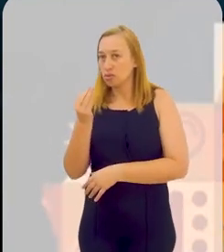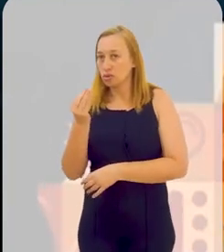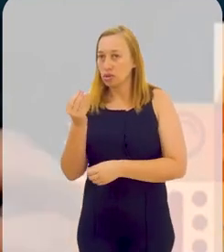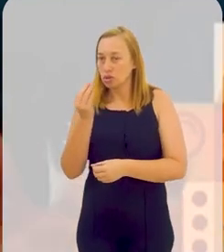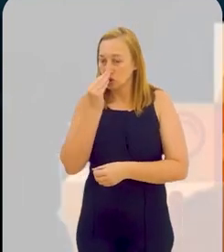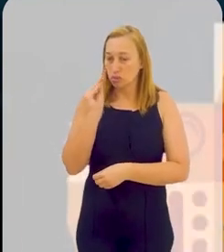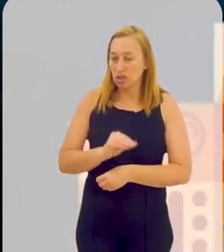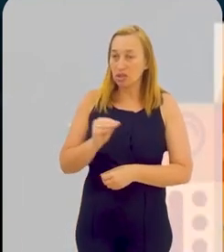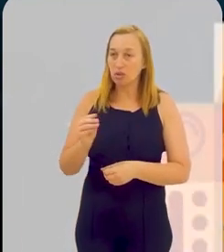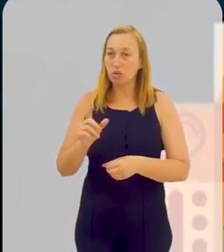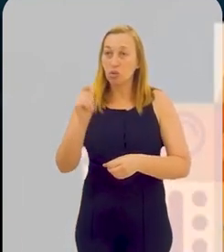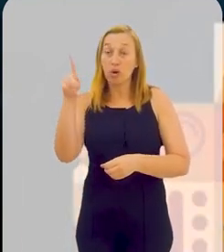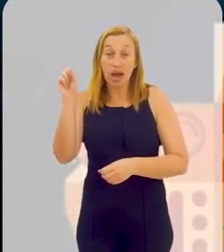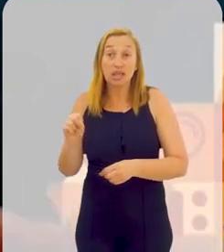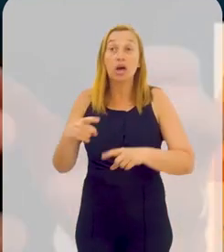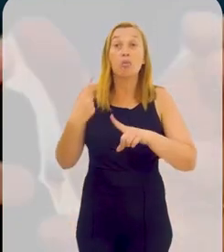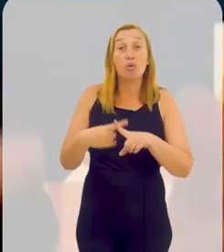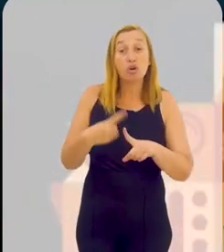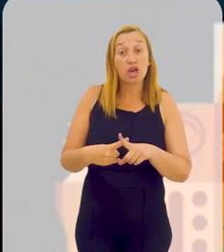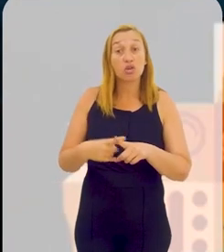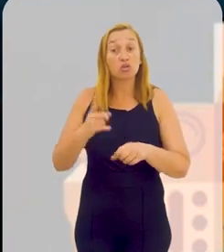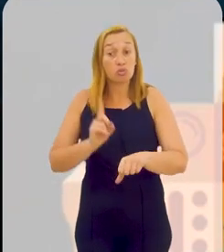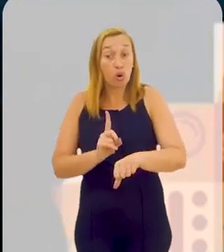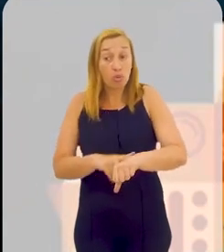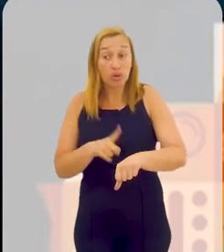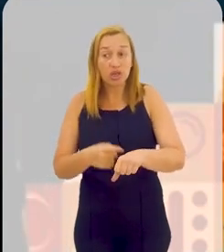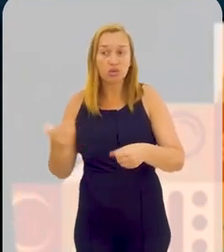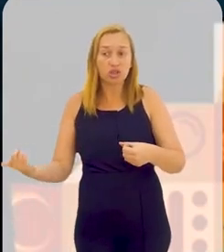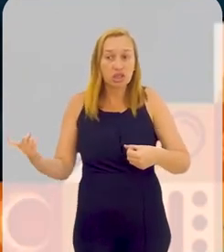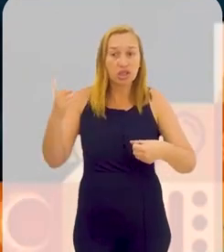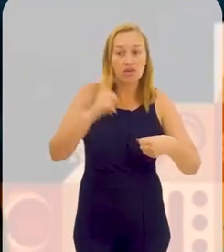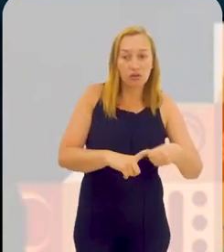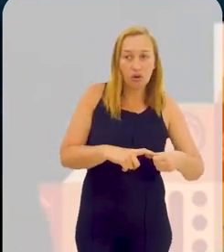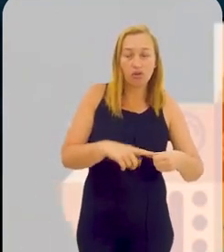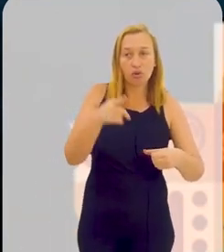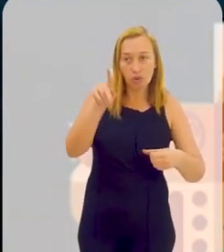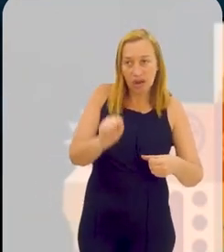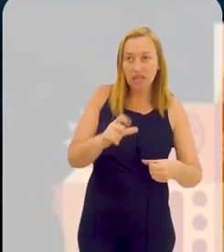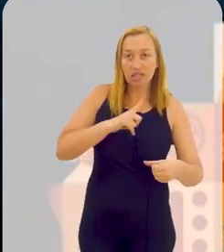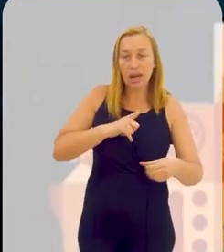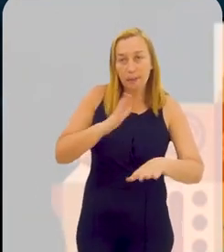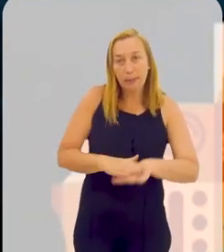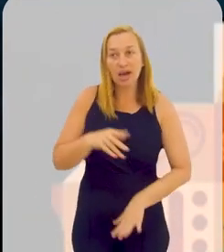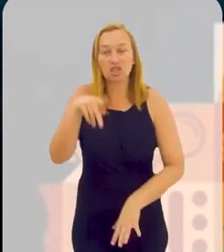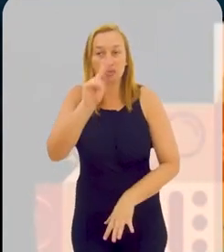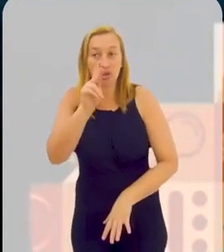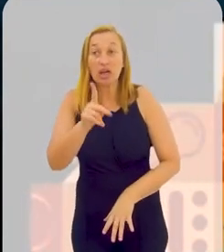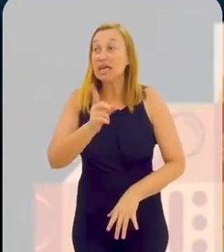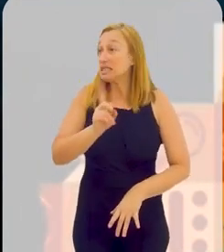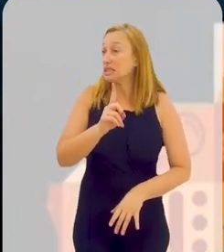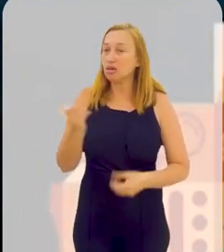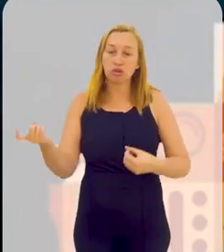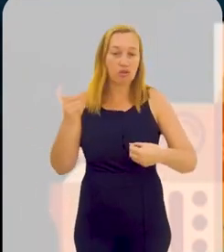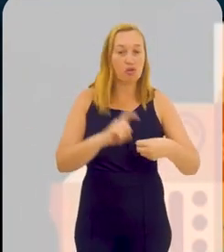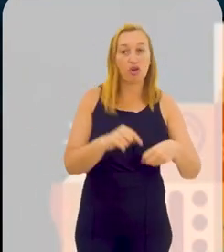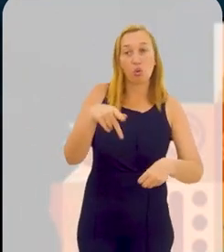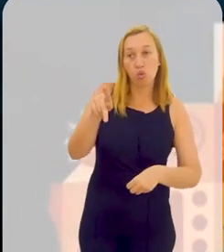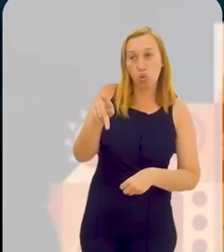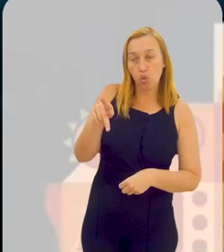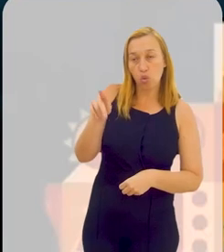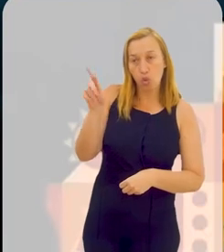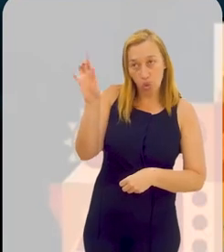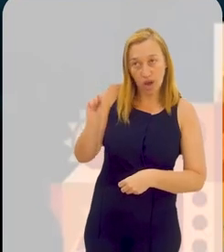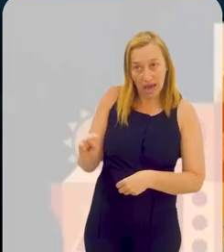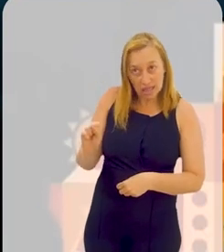rejeitando o gás. Sim, elas estão rejeitando o gás, porque elas, ao fazerem isso, vão produzir mais petróleo. Se elas não reinjetassem esse gás,